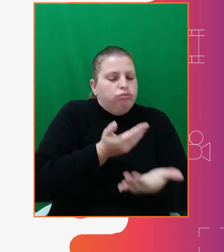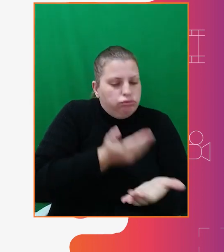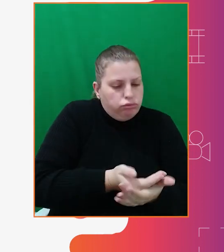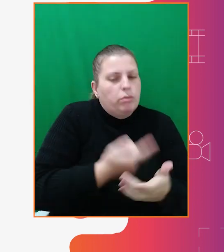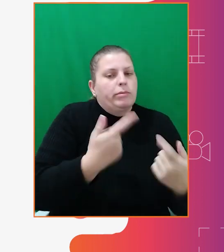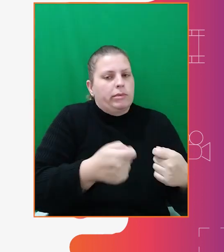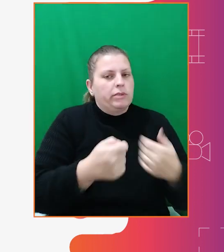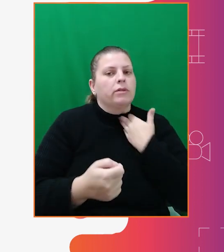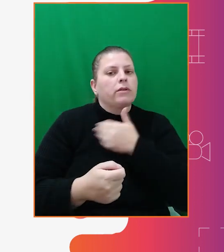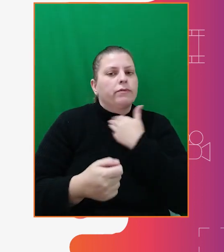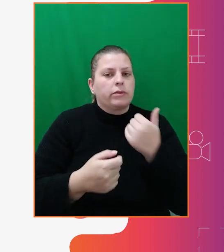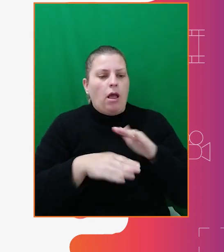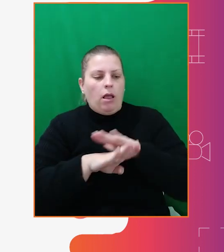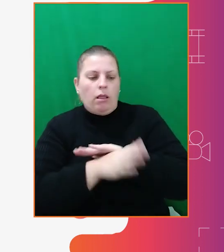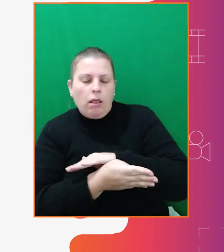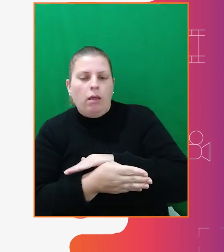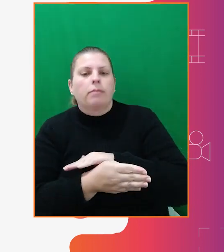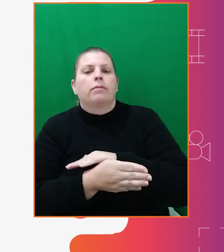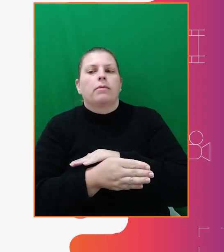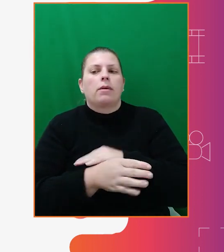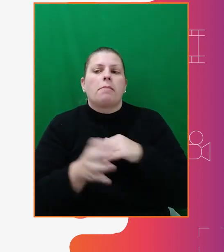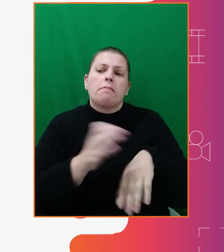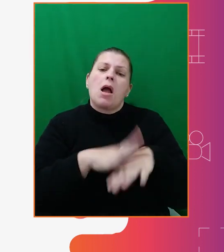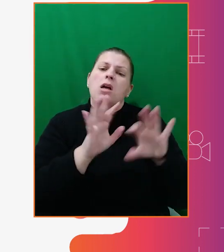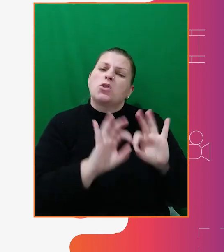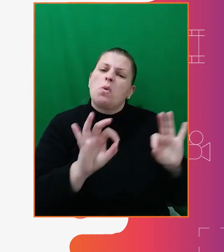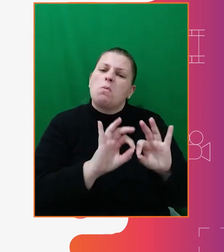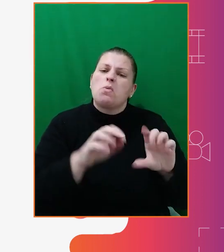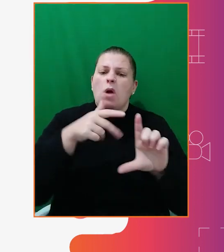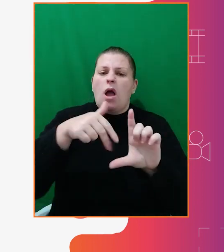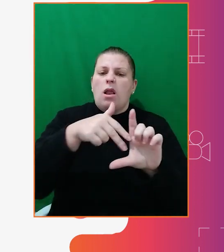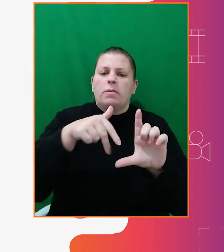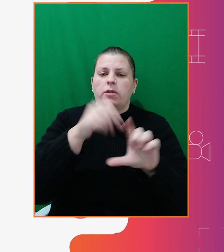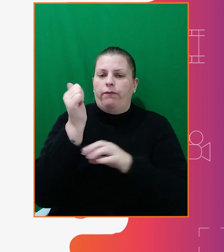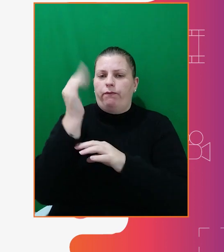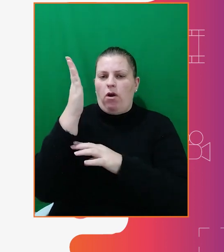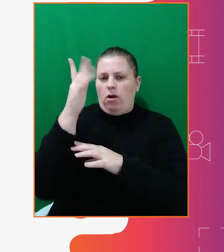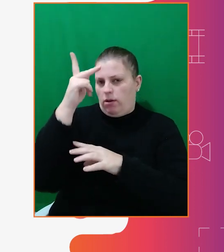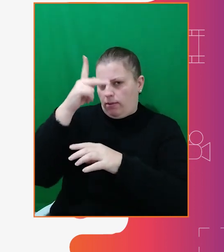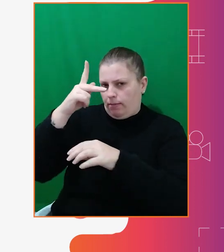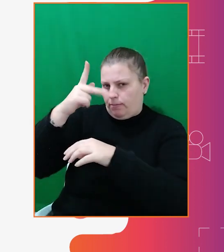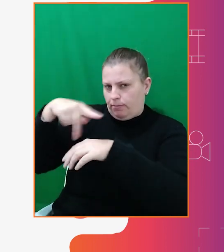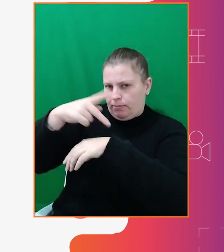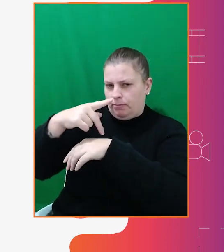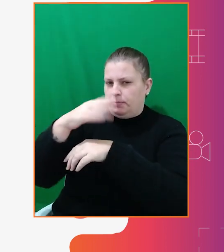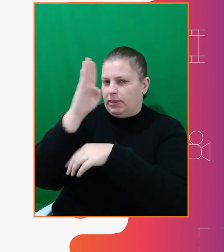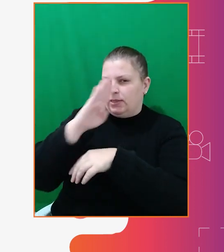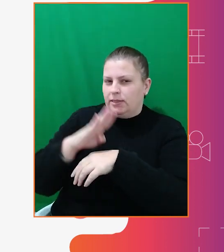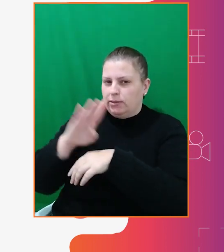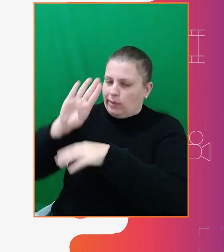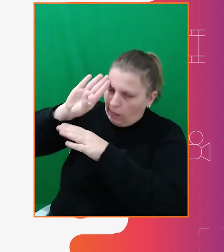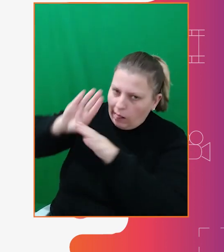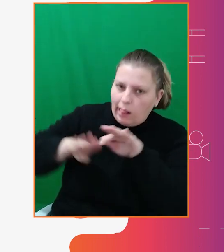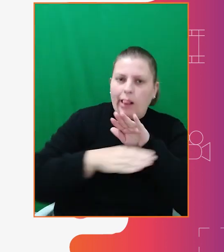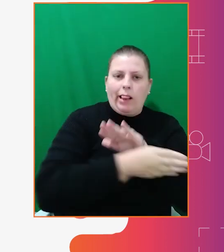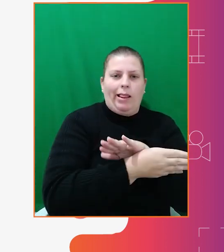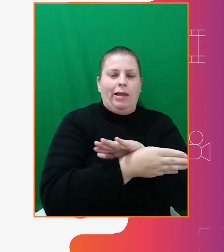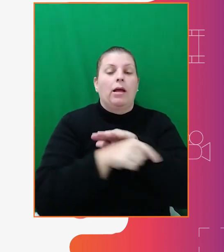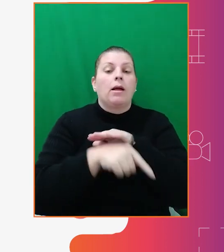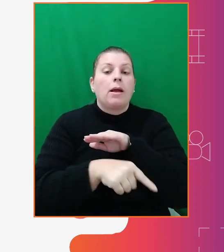uma versatilidade maior e também novas soluções podem surgir, mais específico na parte dos diálogos, podendo